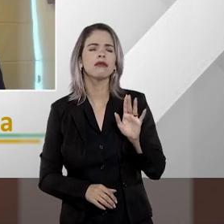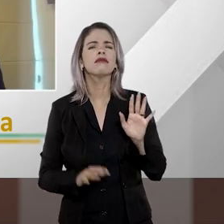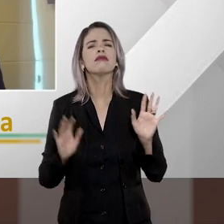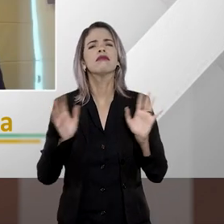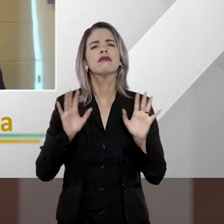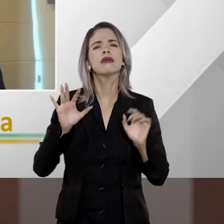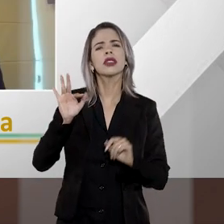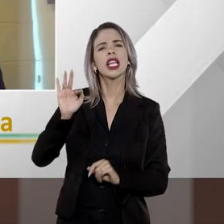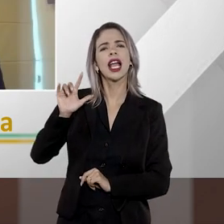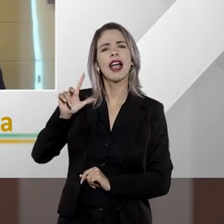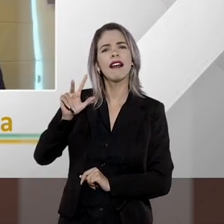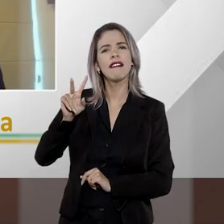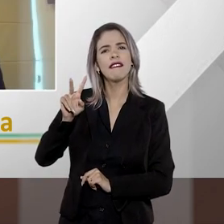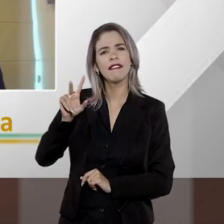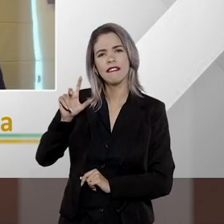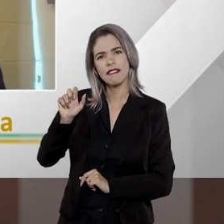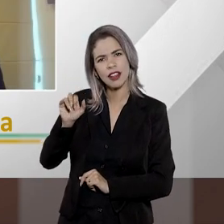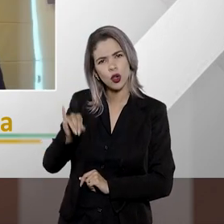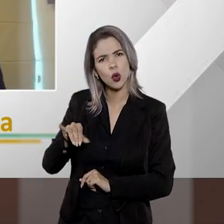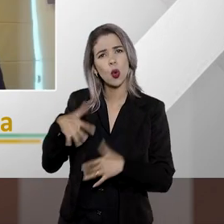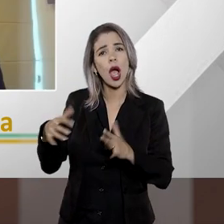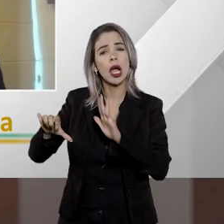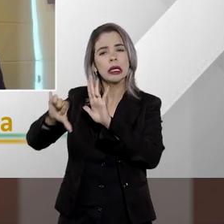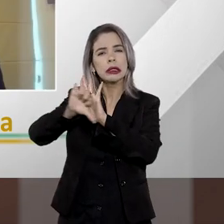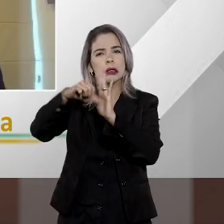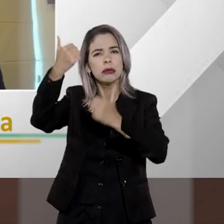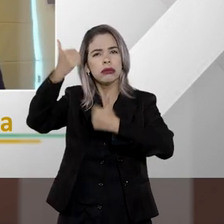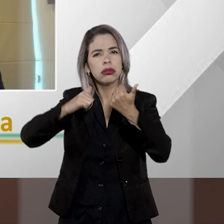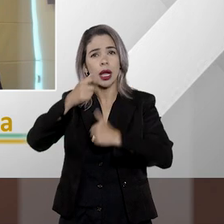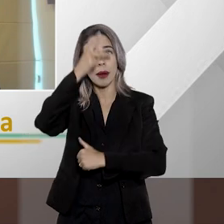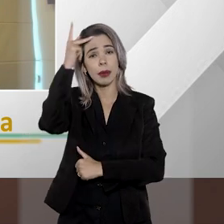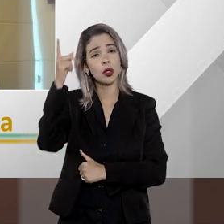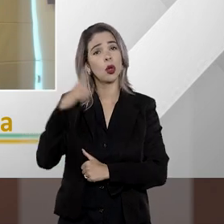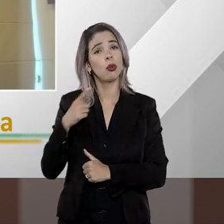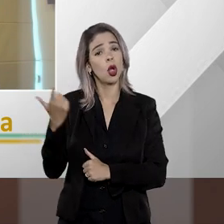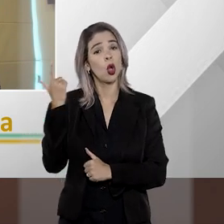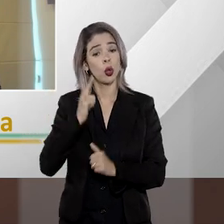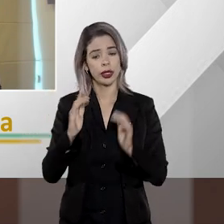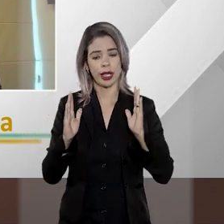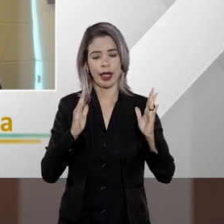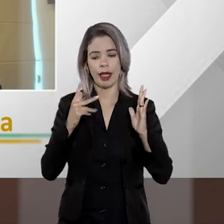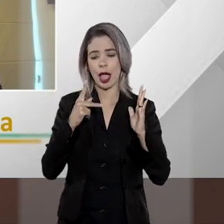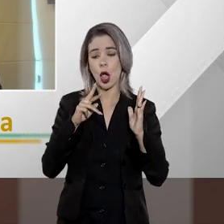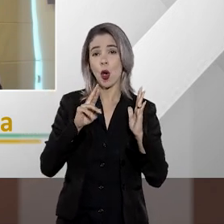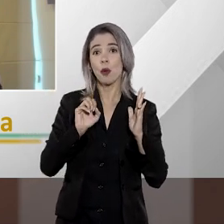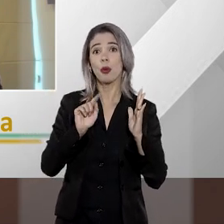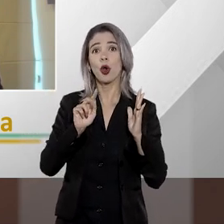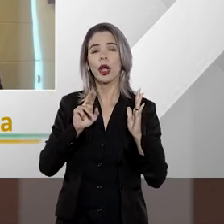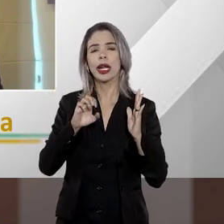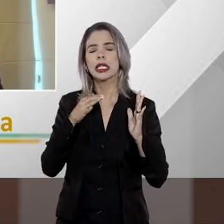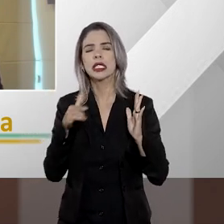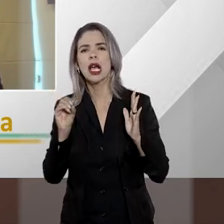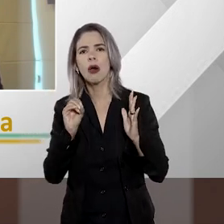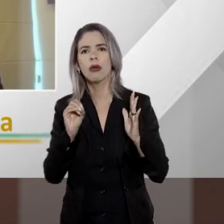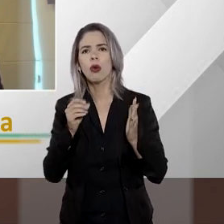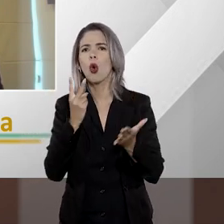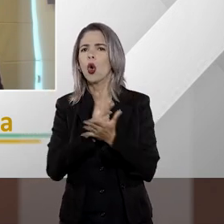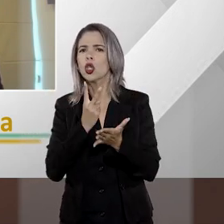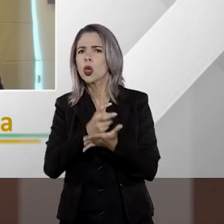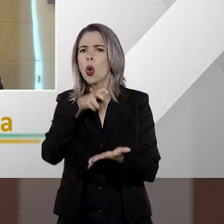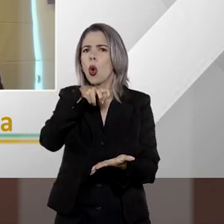Professor Flávio, agora em relação ao exame criminológico para que o apenado ele possa progredir de regime, como é que ficou então? Ele continua